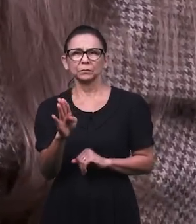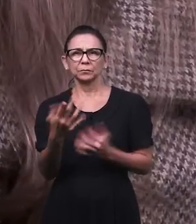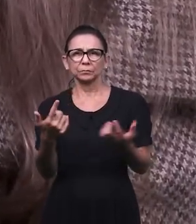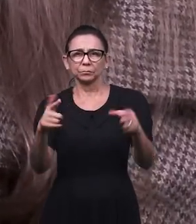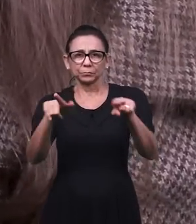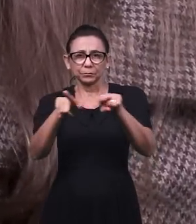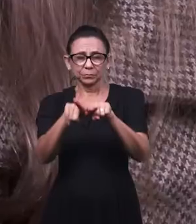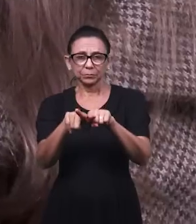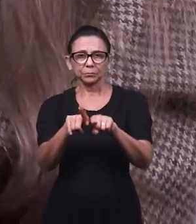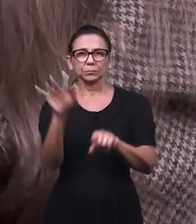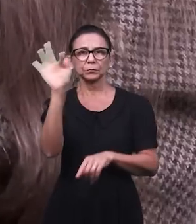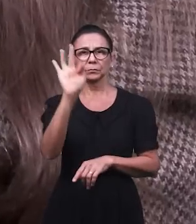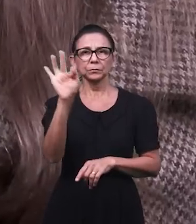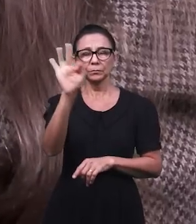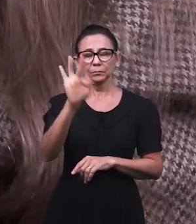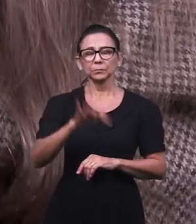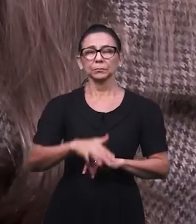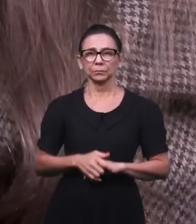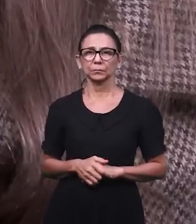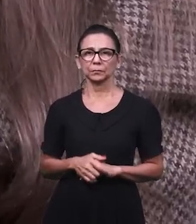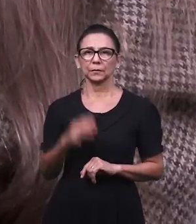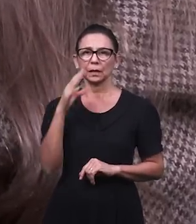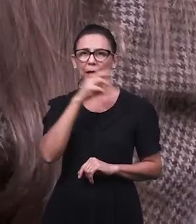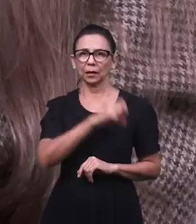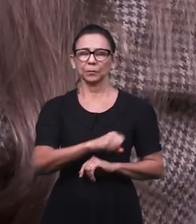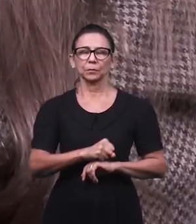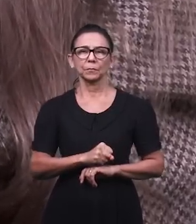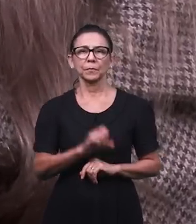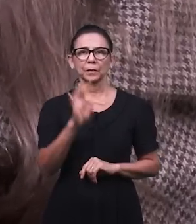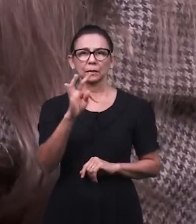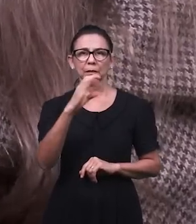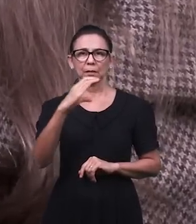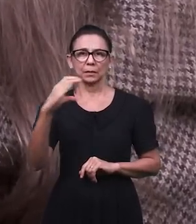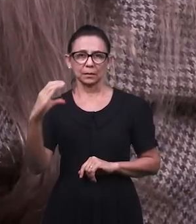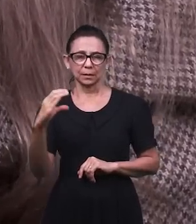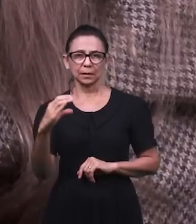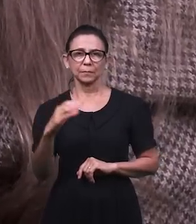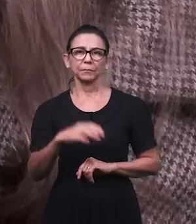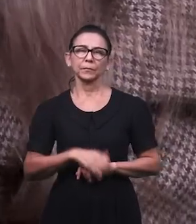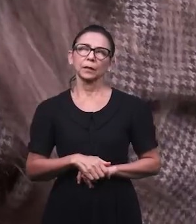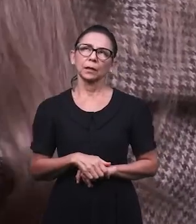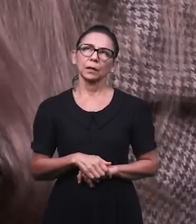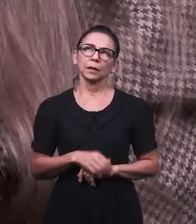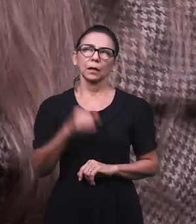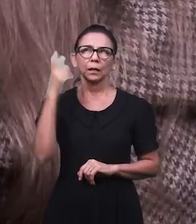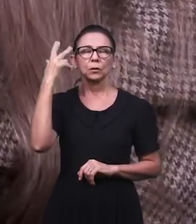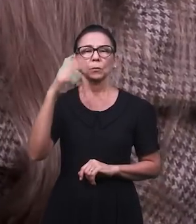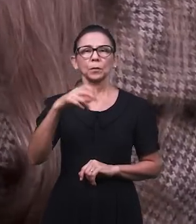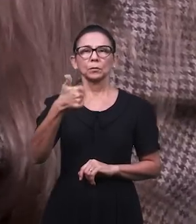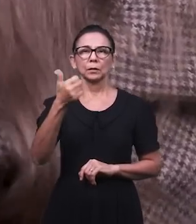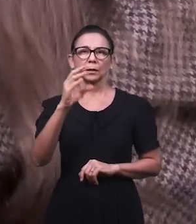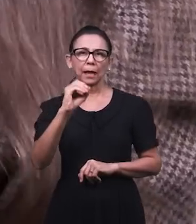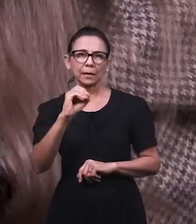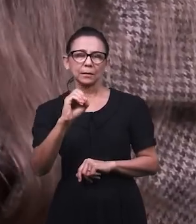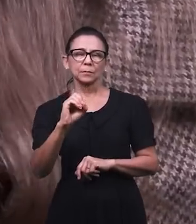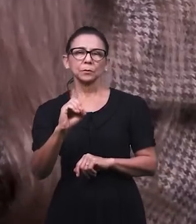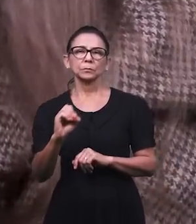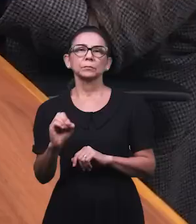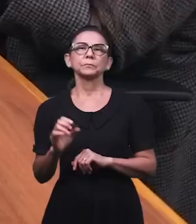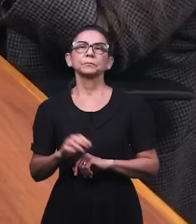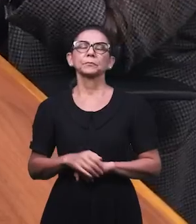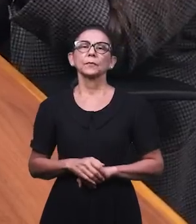fazer prova ainda. Eu falei, não, vou fazer tudo antes. TCC, geralmente, você faz no 10º período, né? Eu fiz no 7º. Eu sempre gosto de fazer as coisas